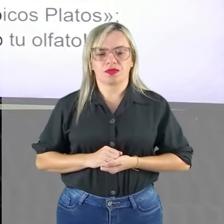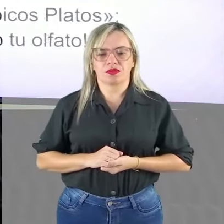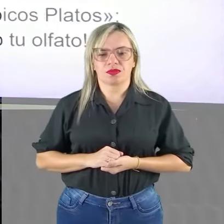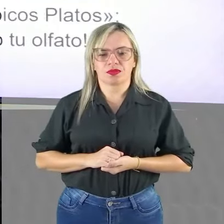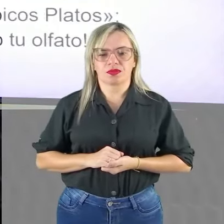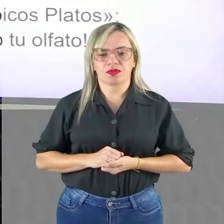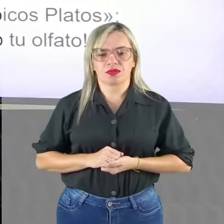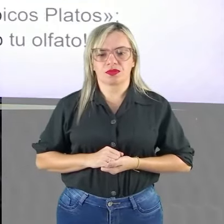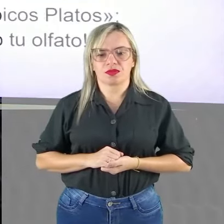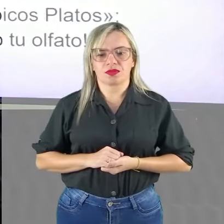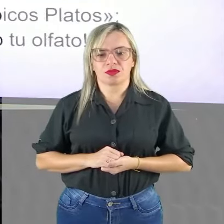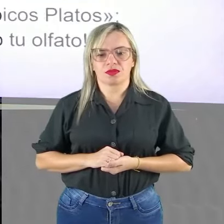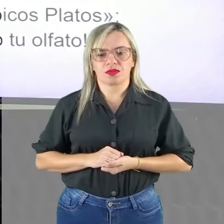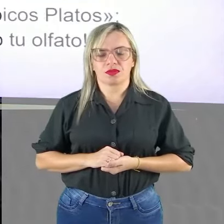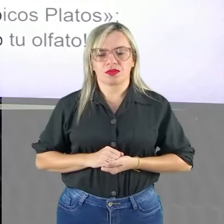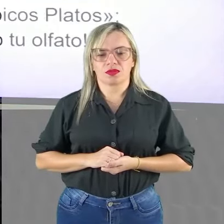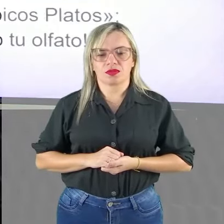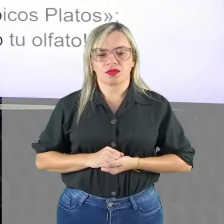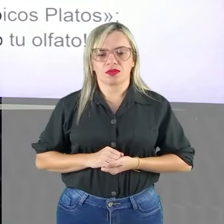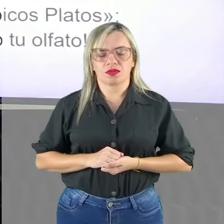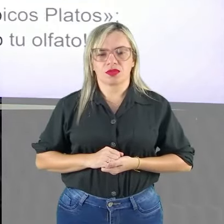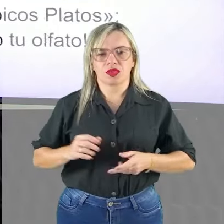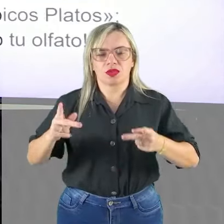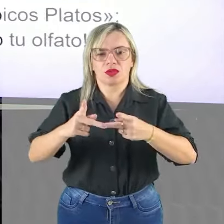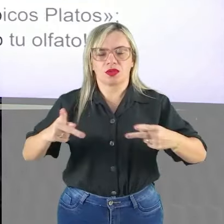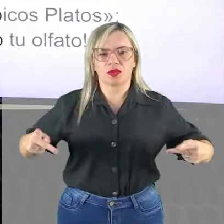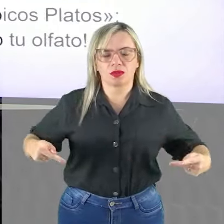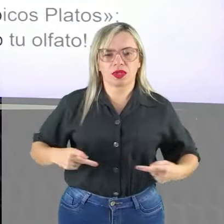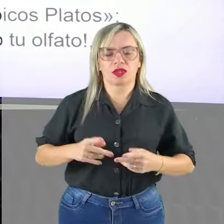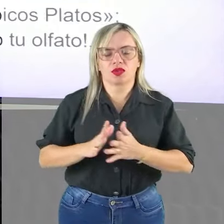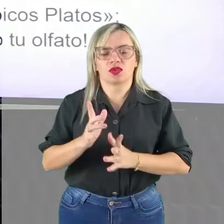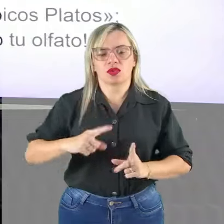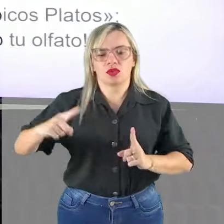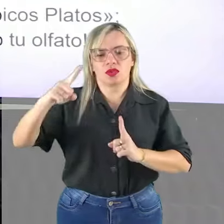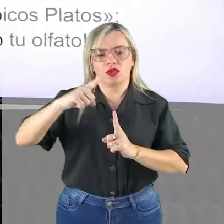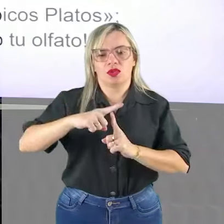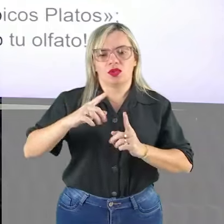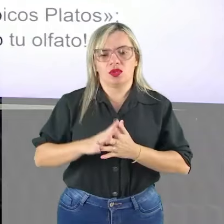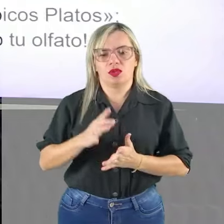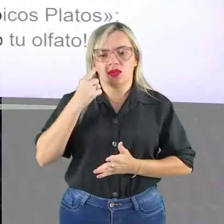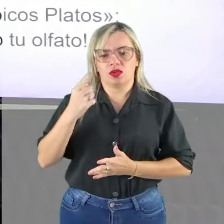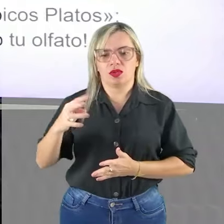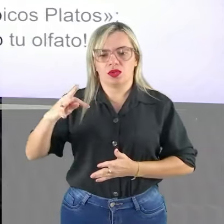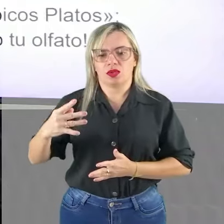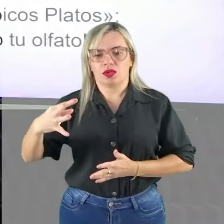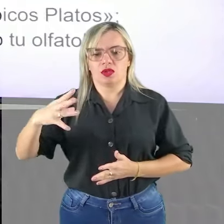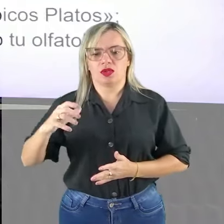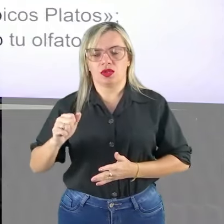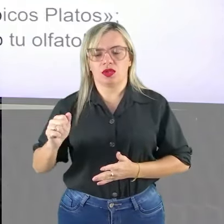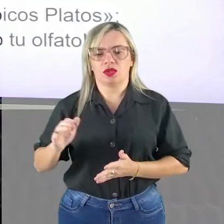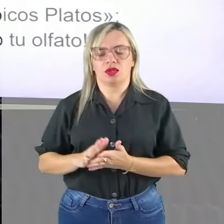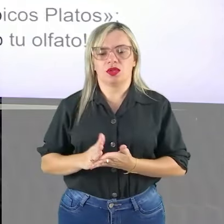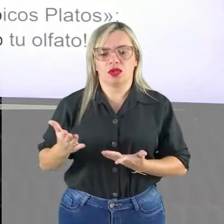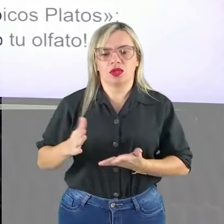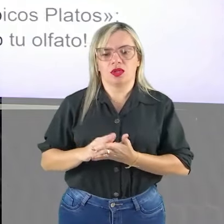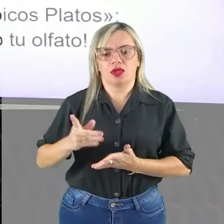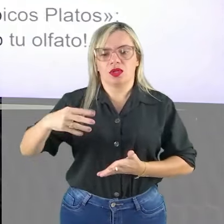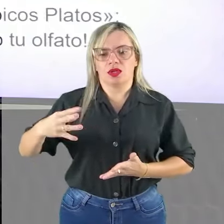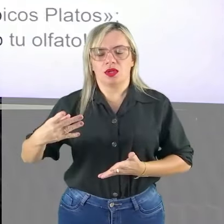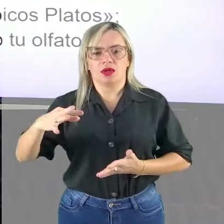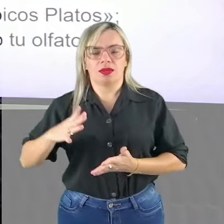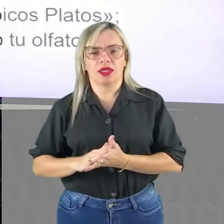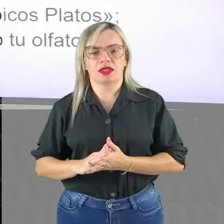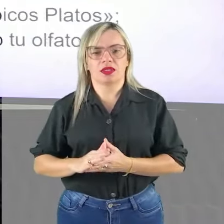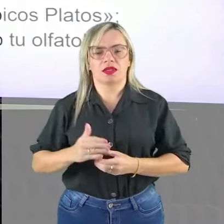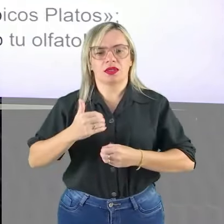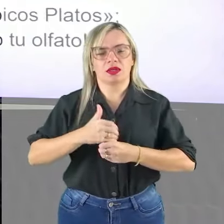comum pois tortilha patatas o prato comum prato típico tortilhas com patatas torta de batata em